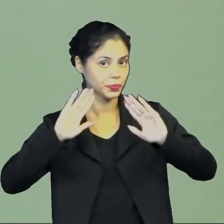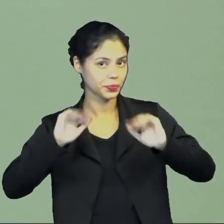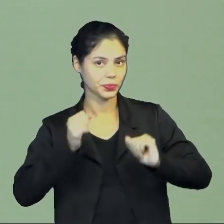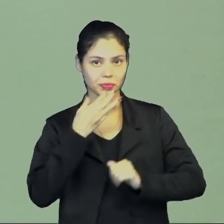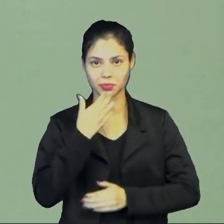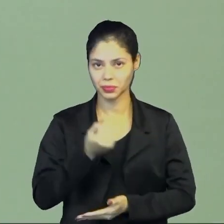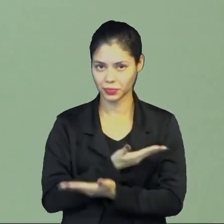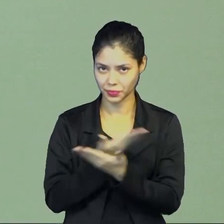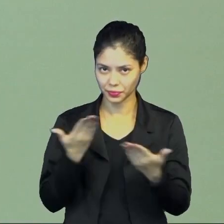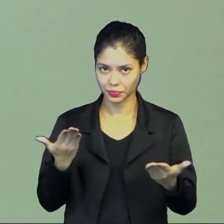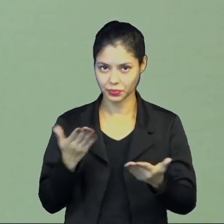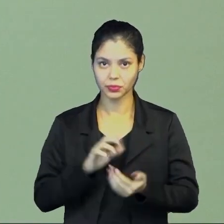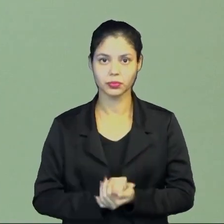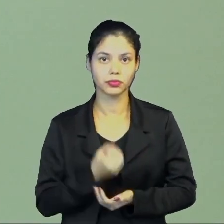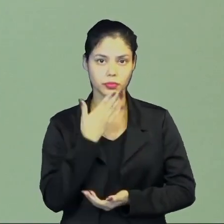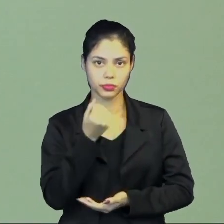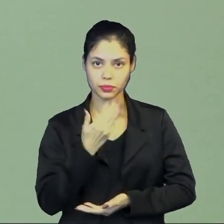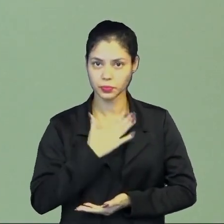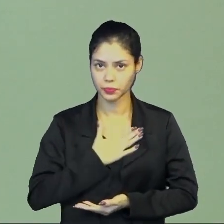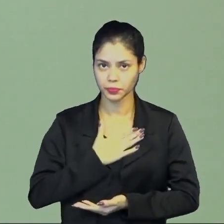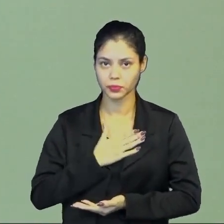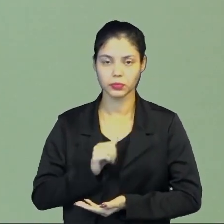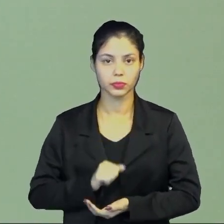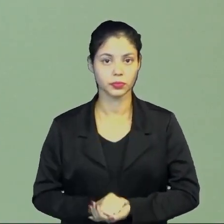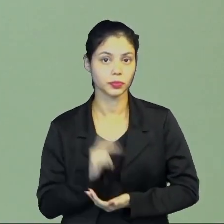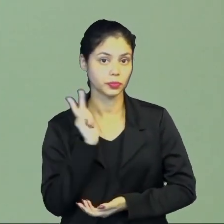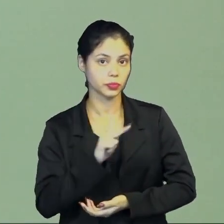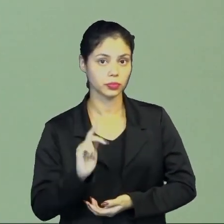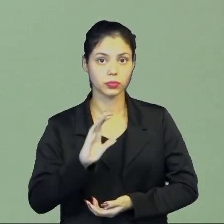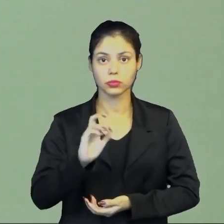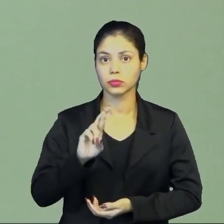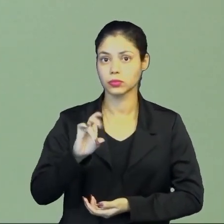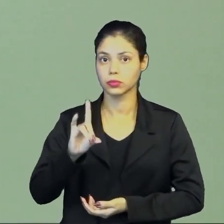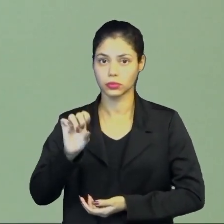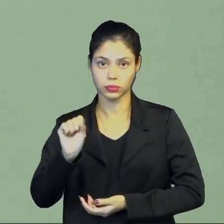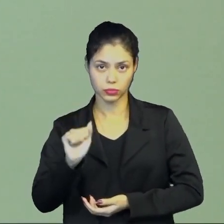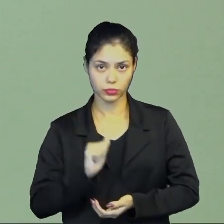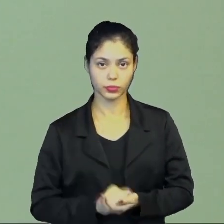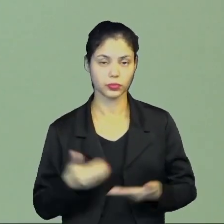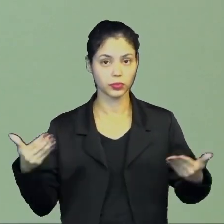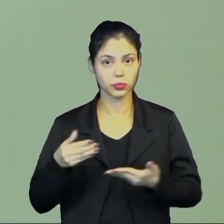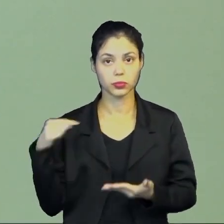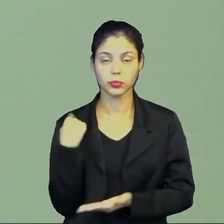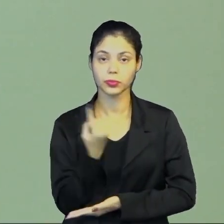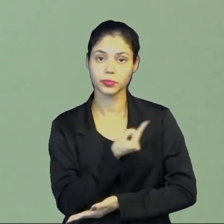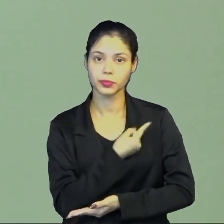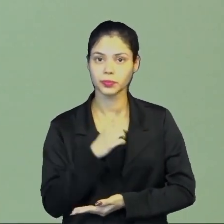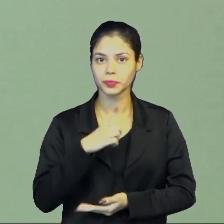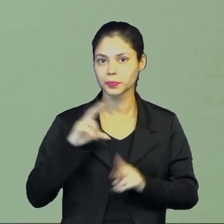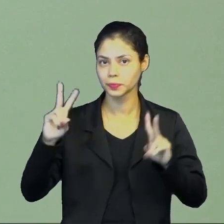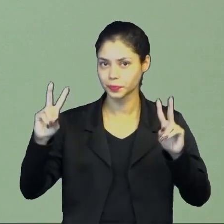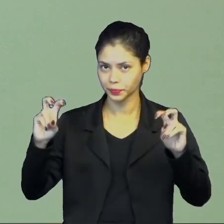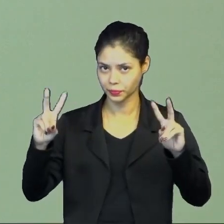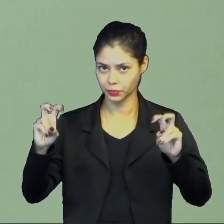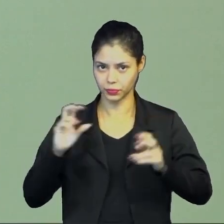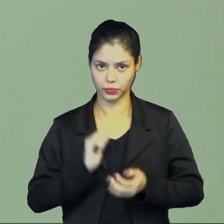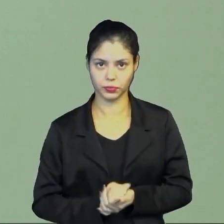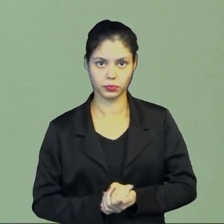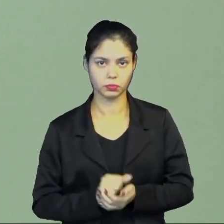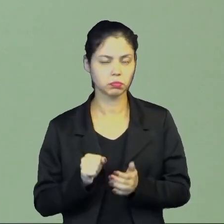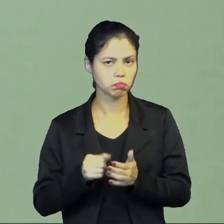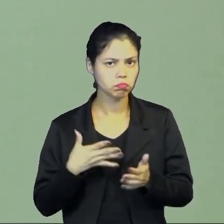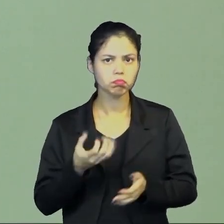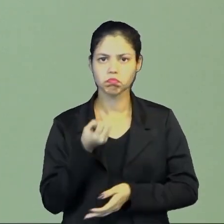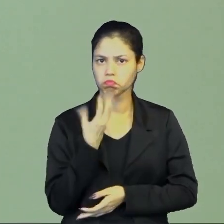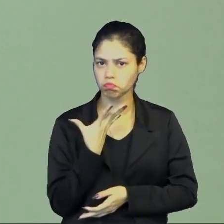Olá, tudo bom com vocês? Tudo bem comigo? Eu sou o professor Carlos e hoje nós vamos abordar um assunto